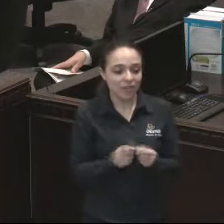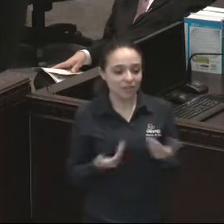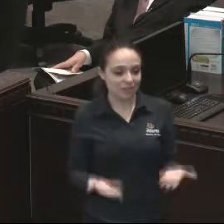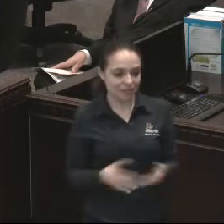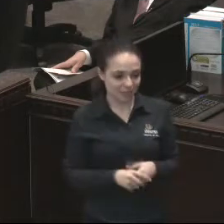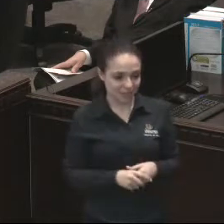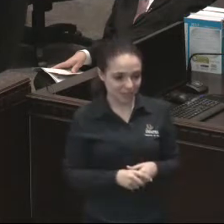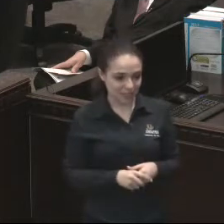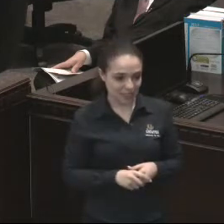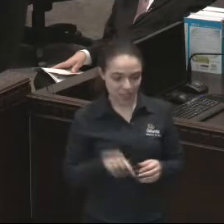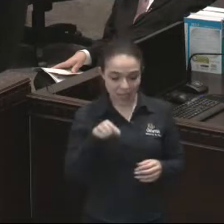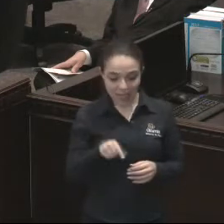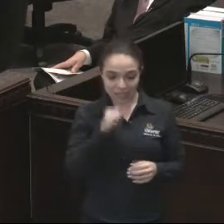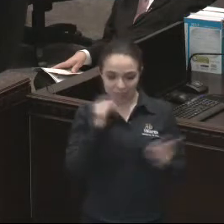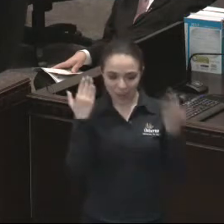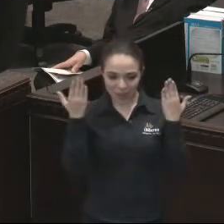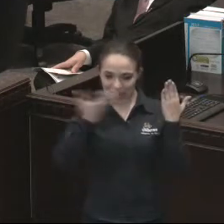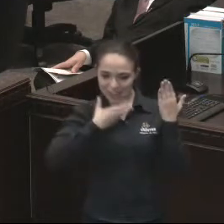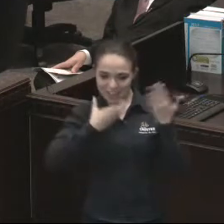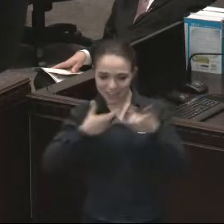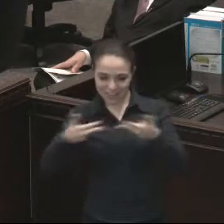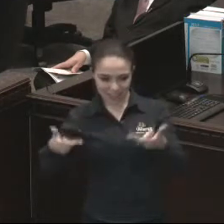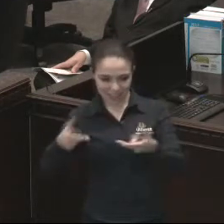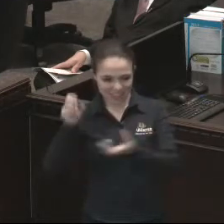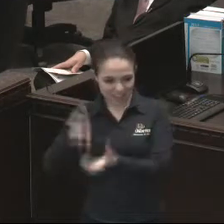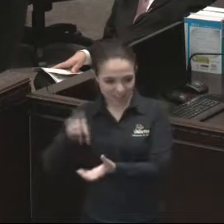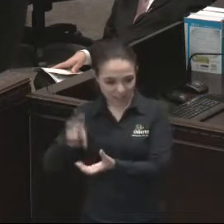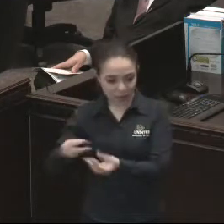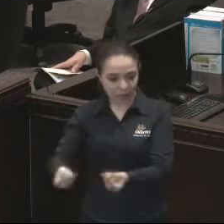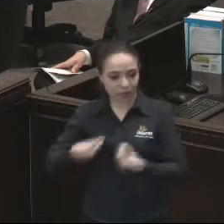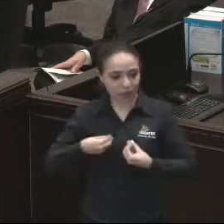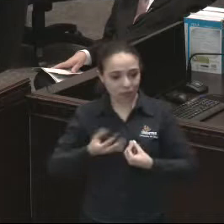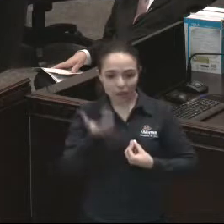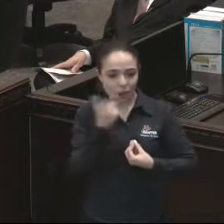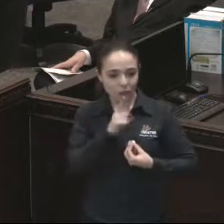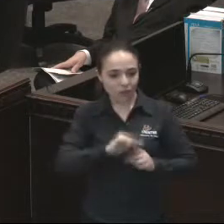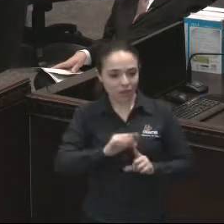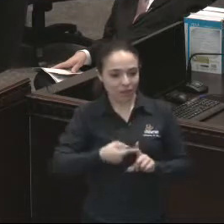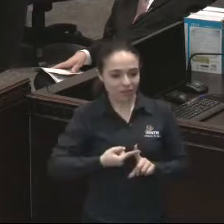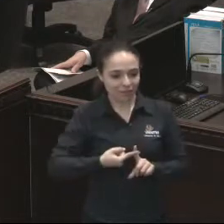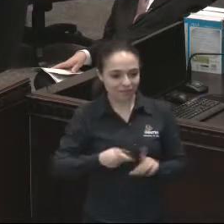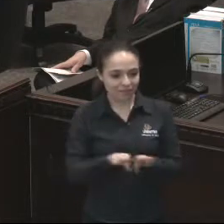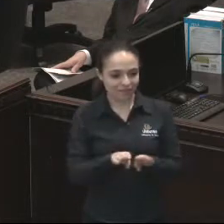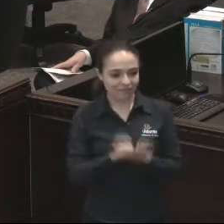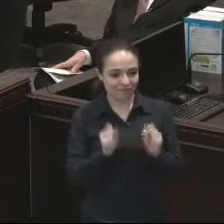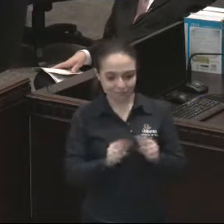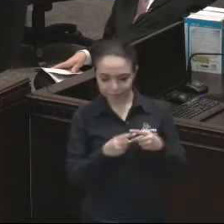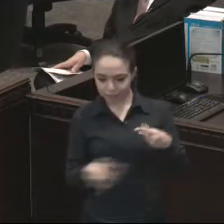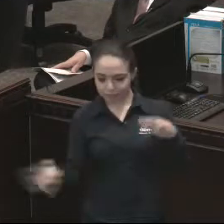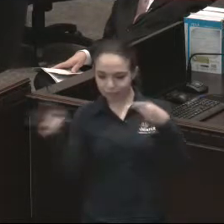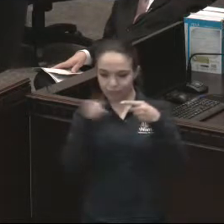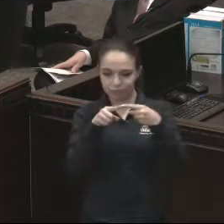a infertilidade, quer dizer, aí você vai... Isso se retroalimenta nessa sociedade. Quer dizer,